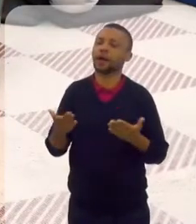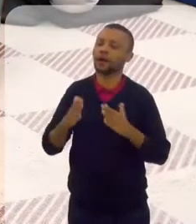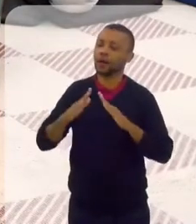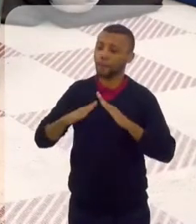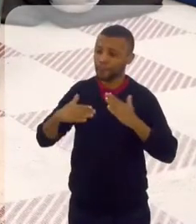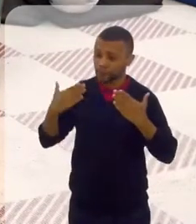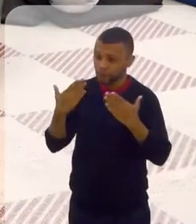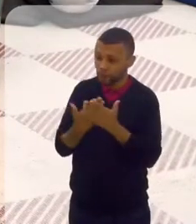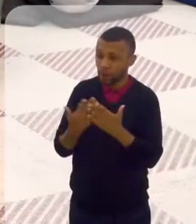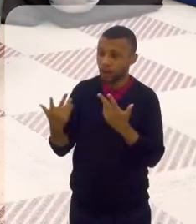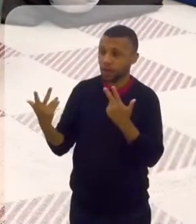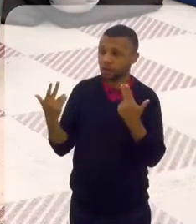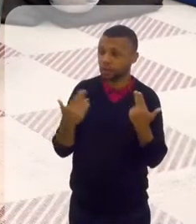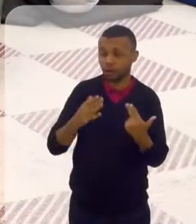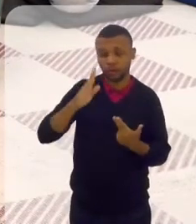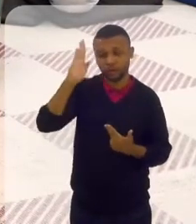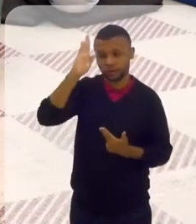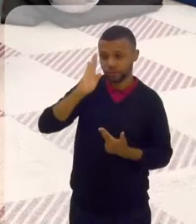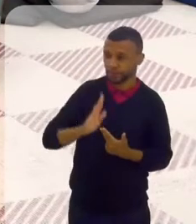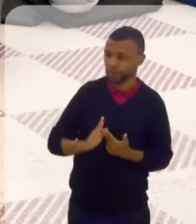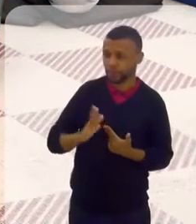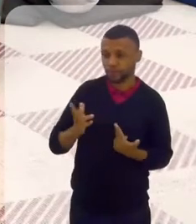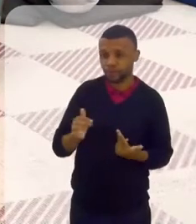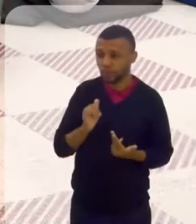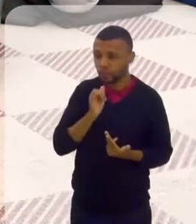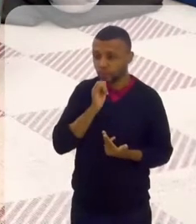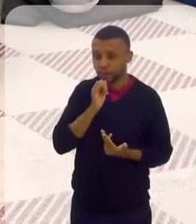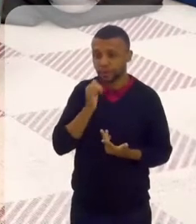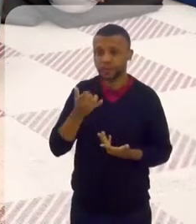escola como aqui no Brasil, por exemplo?